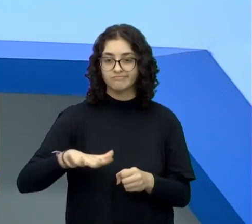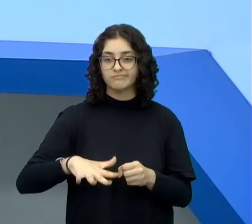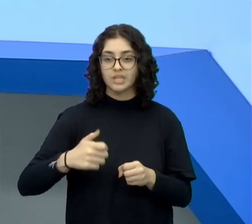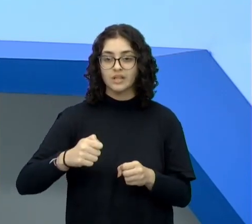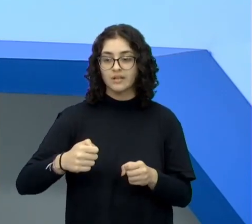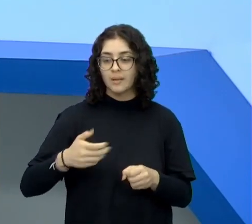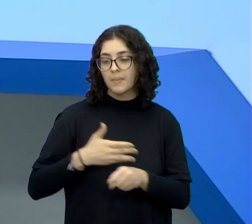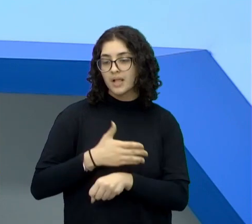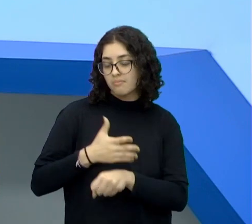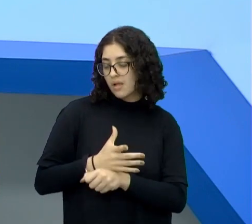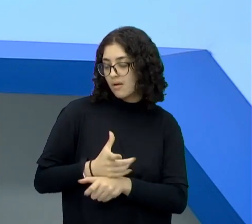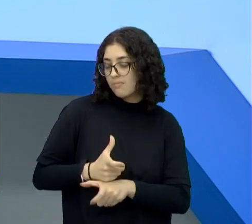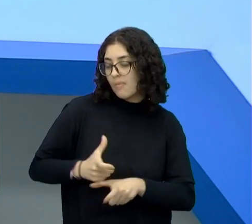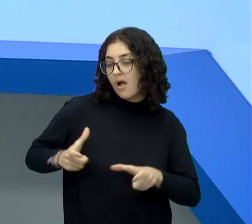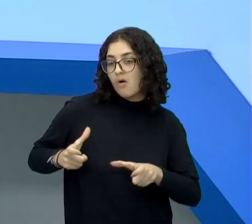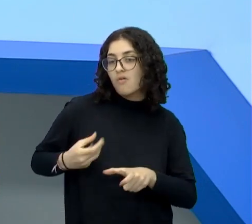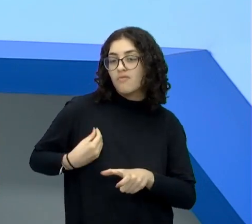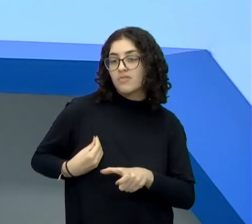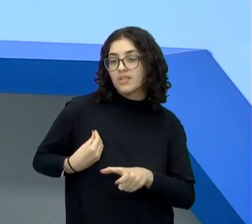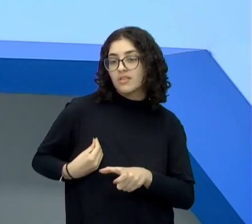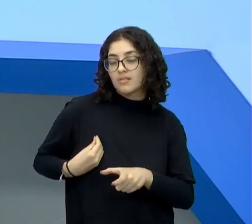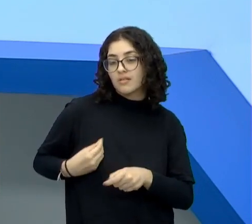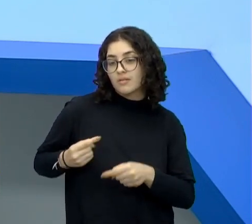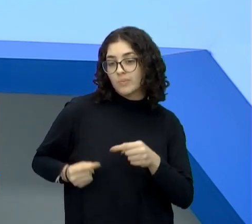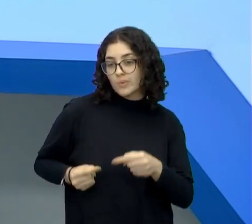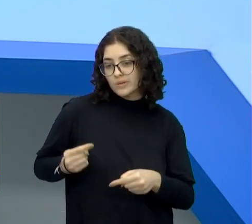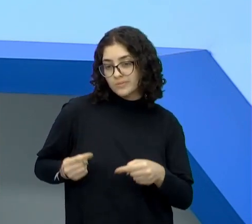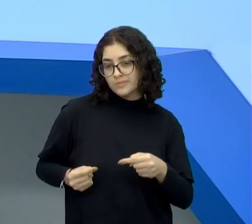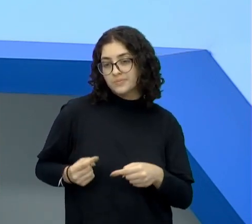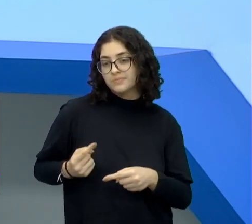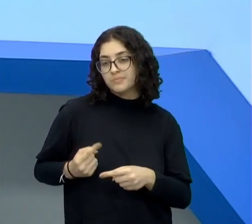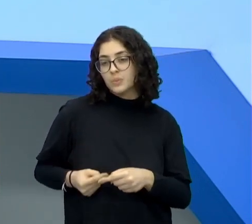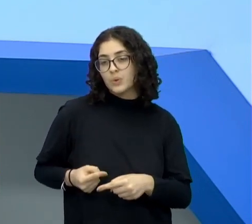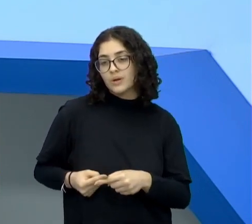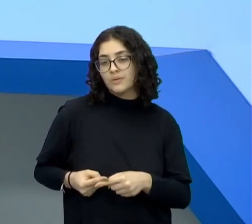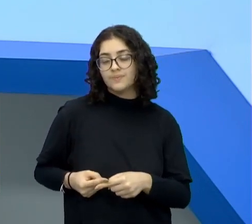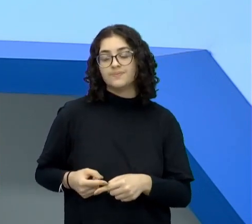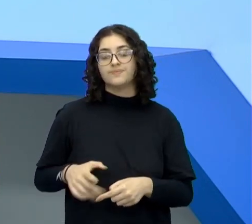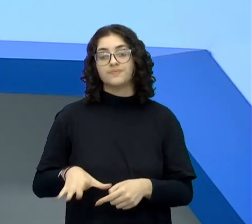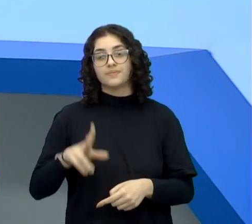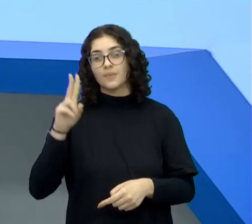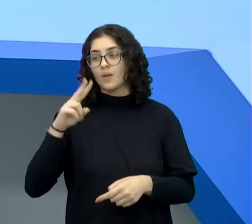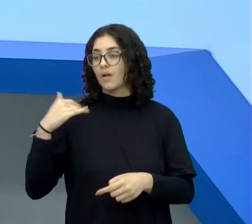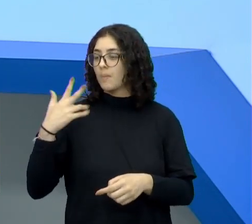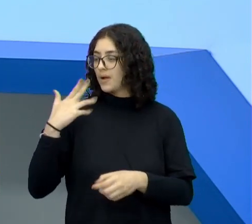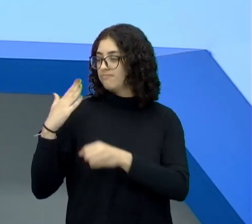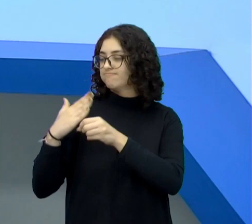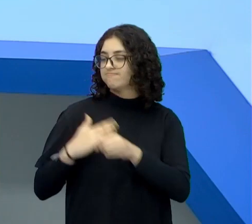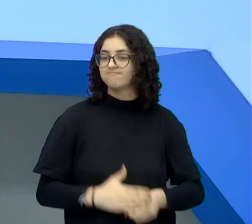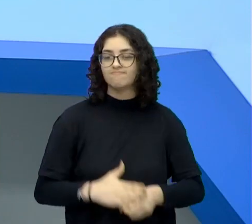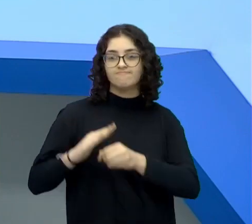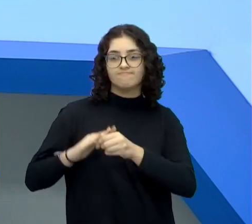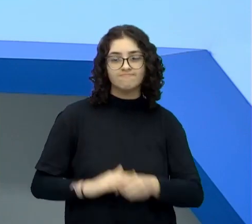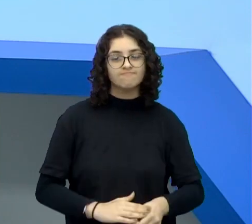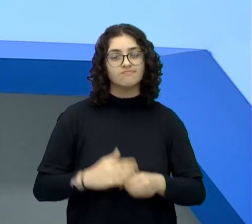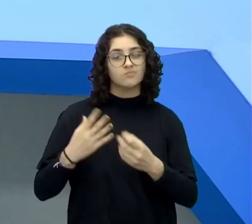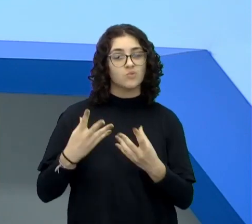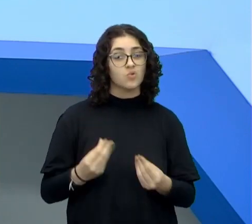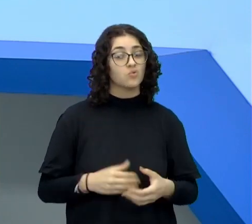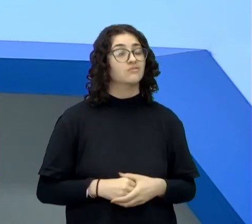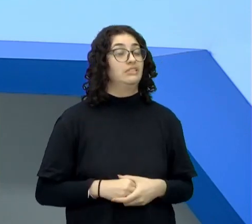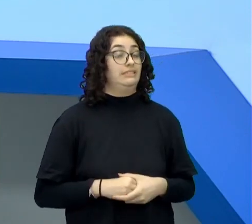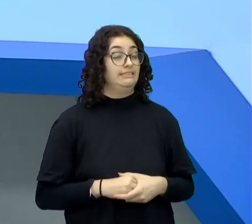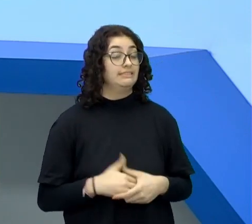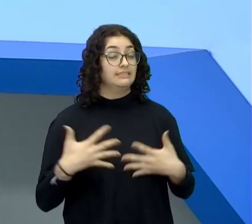maior participação na vida pública. Tudo bem? Por quê? Porque ao longo da história, muitas vezes eles foram deixados de lado, são grupos